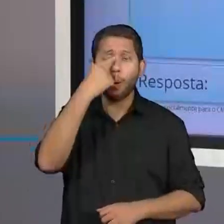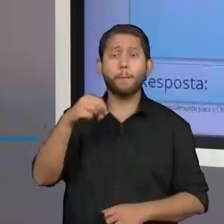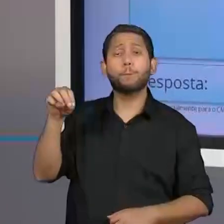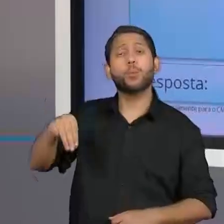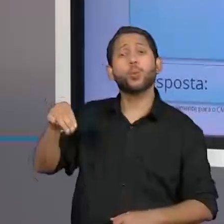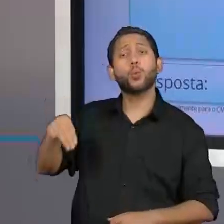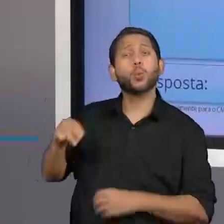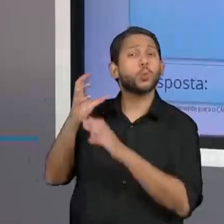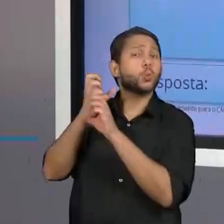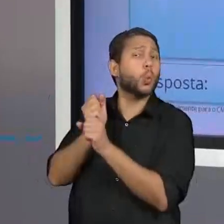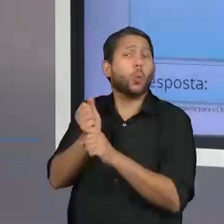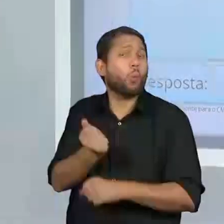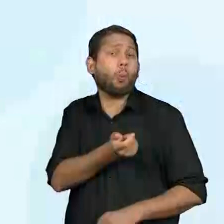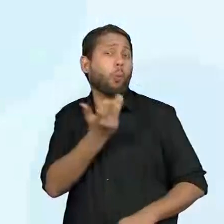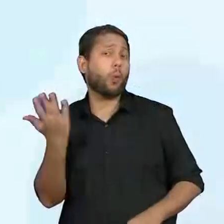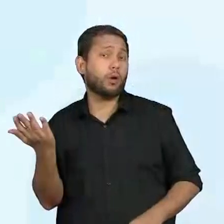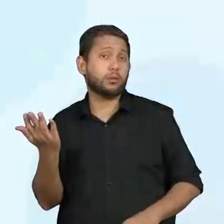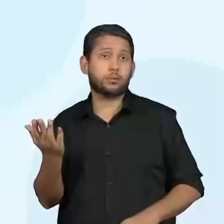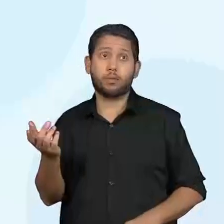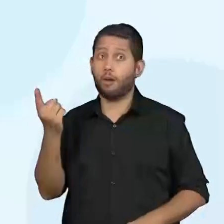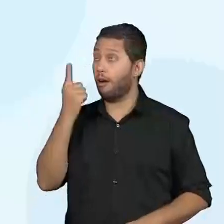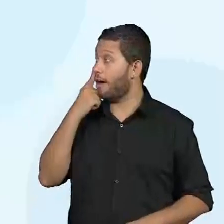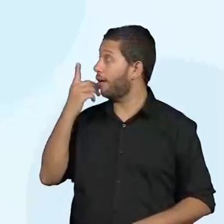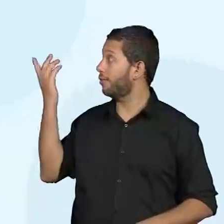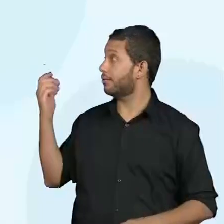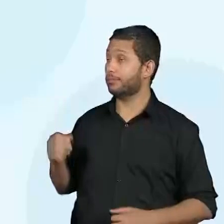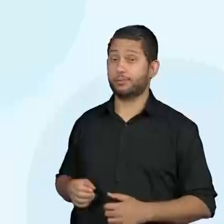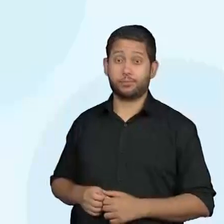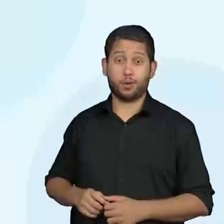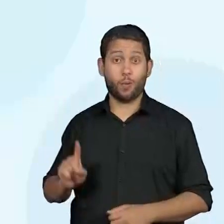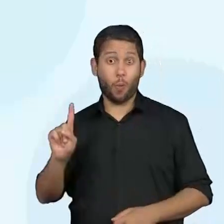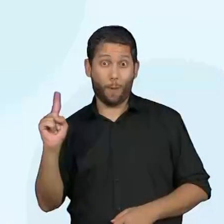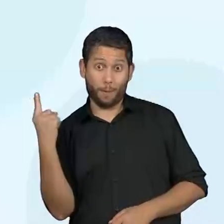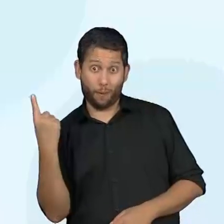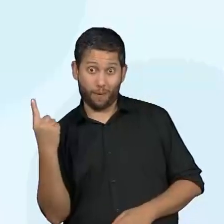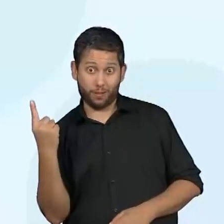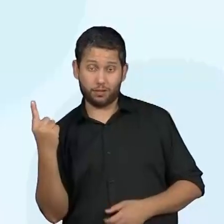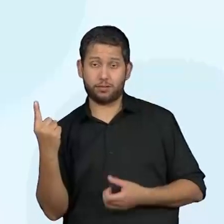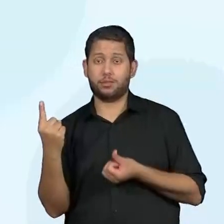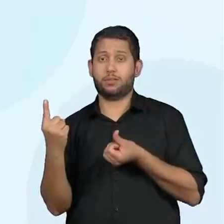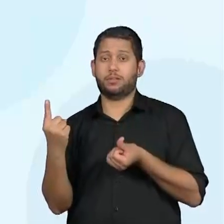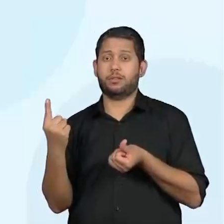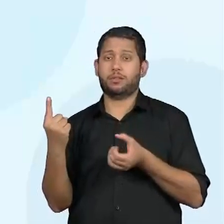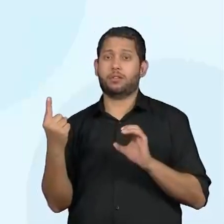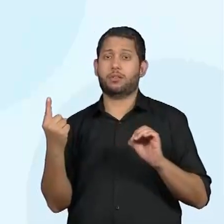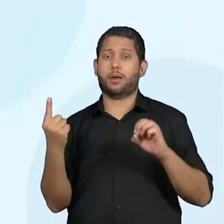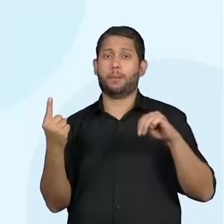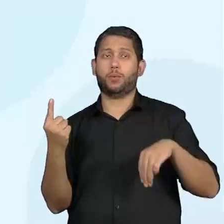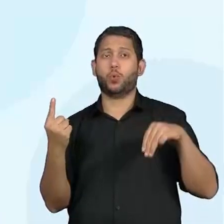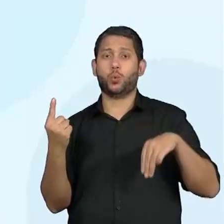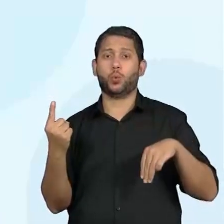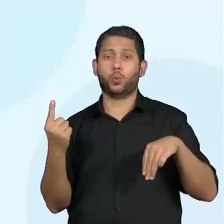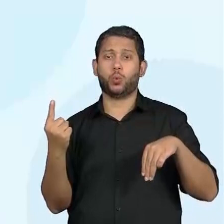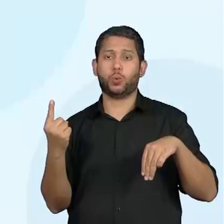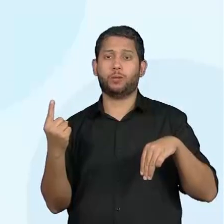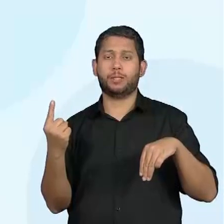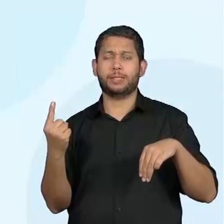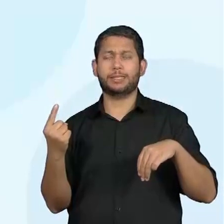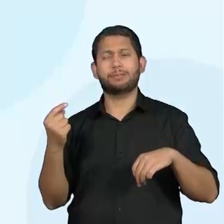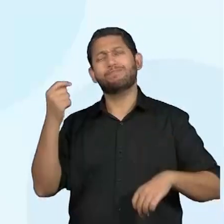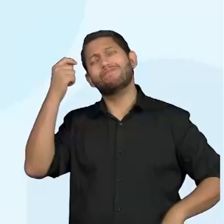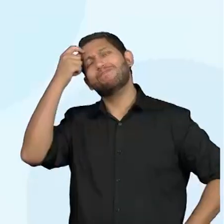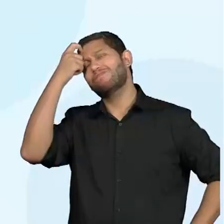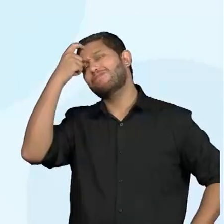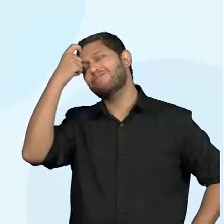se lembram? Então, eu trouxe aqui para a gente, olha lá. 1 hora tem 60 minutos. Vocês